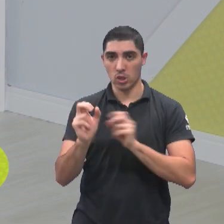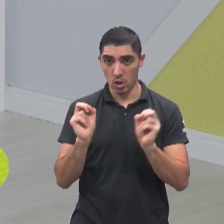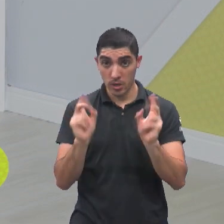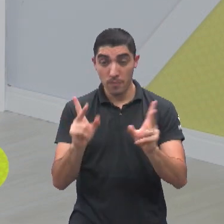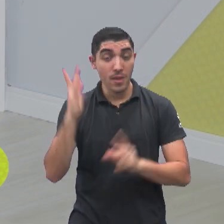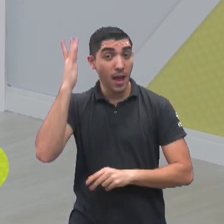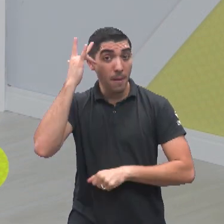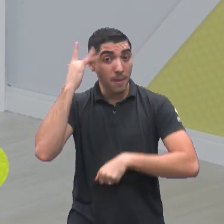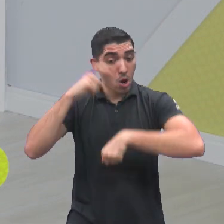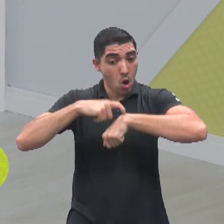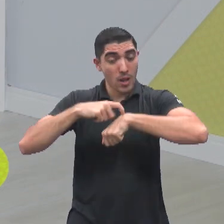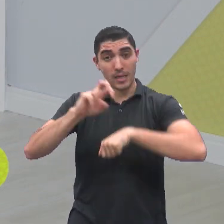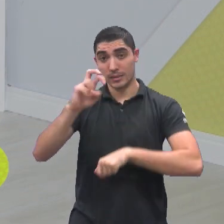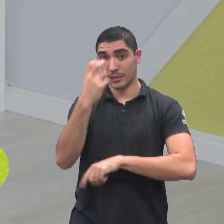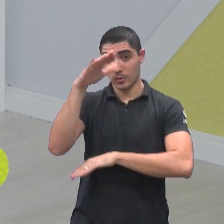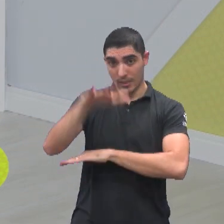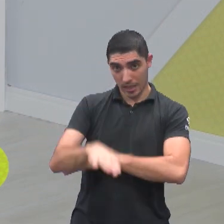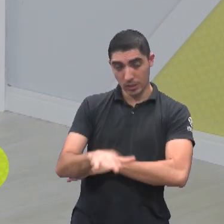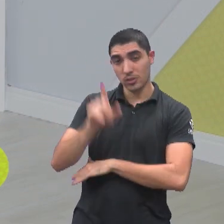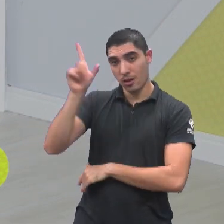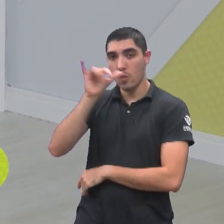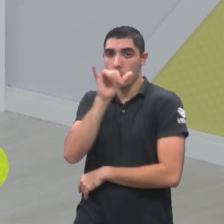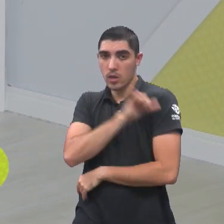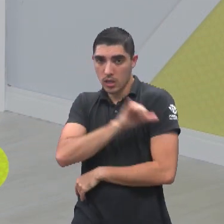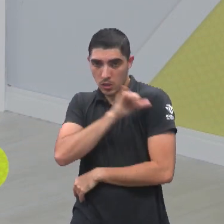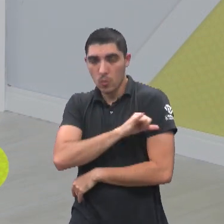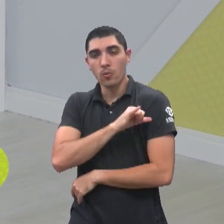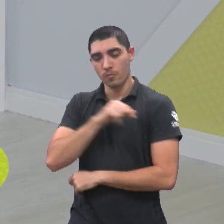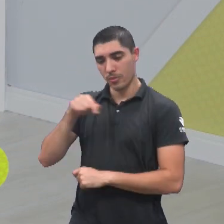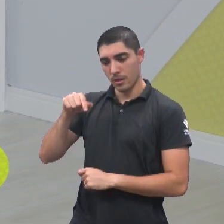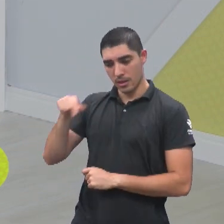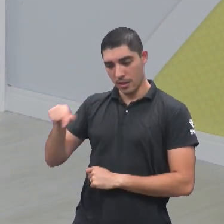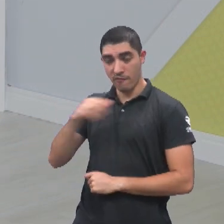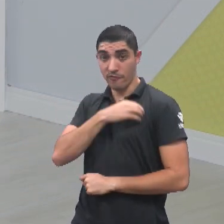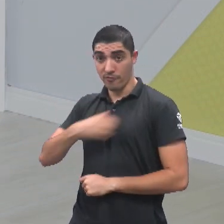5 da tarde, São Januário, jogo 2, entre São José e Vasco da Gama, tá certo?